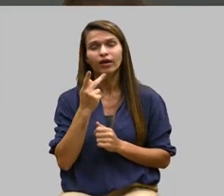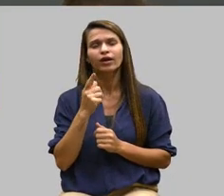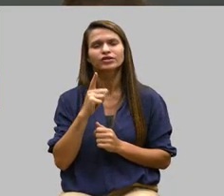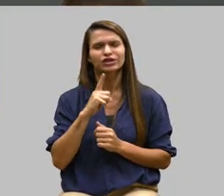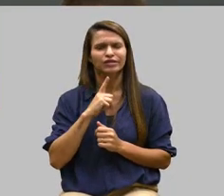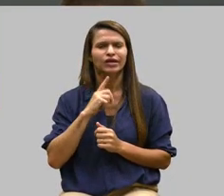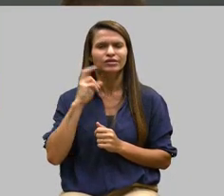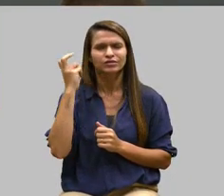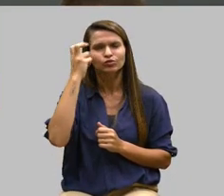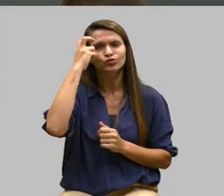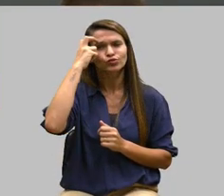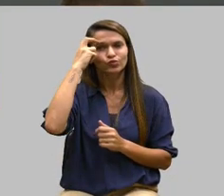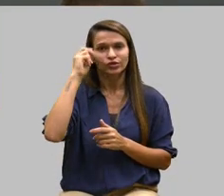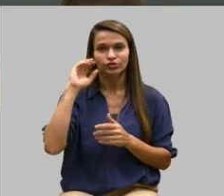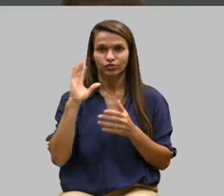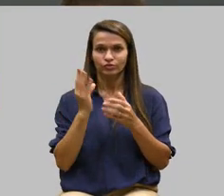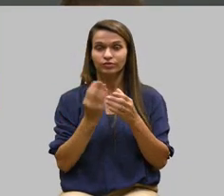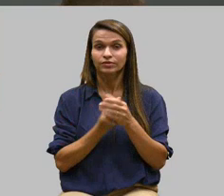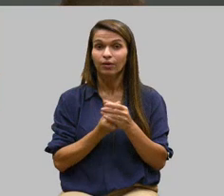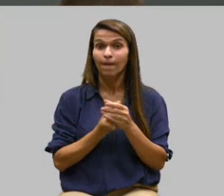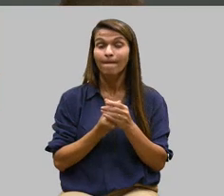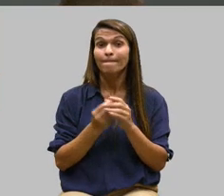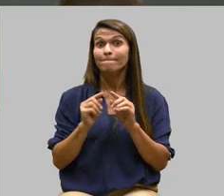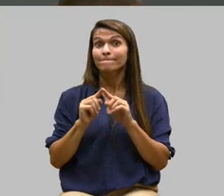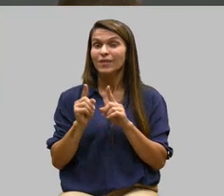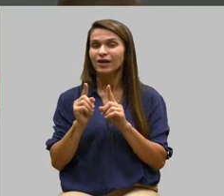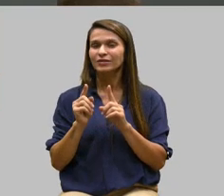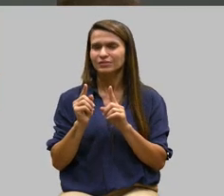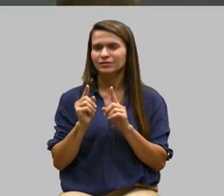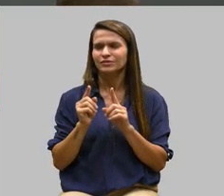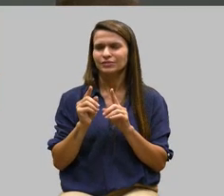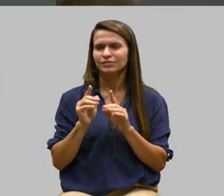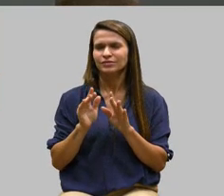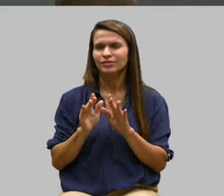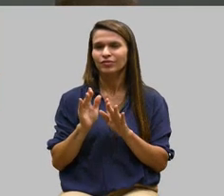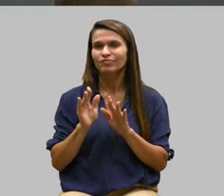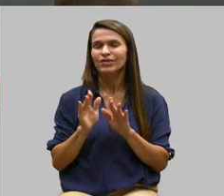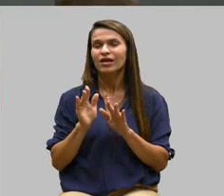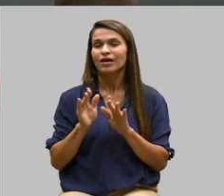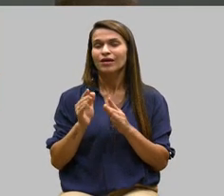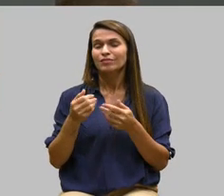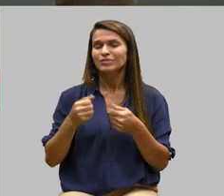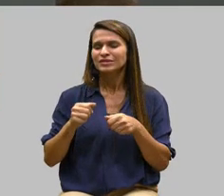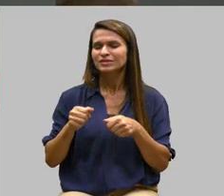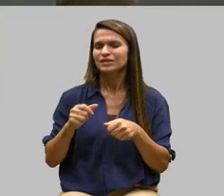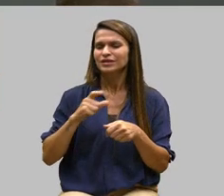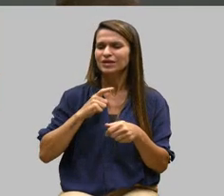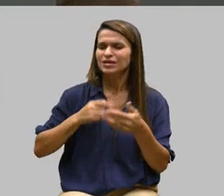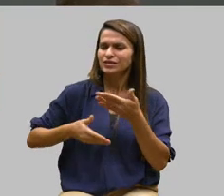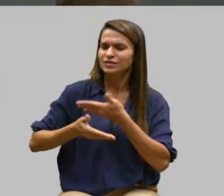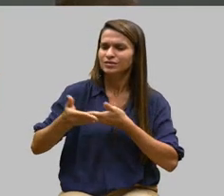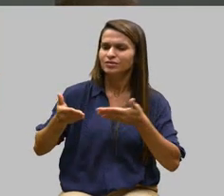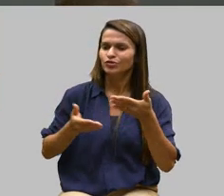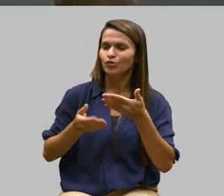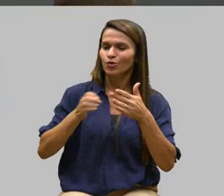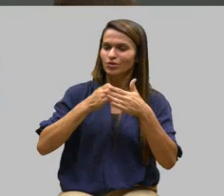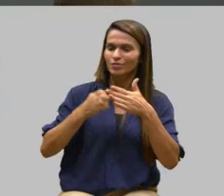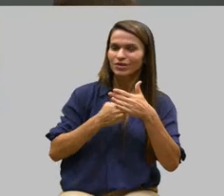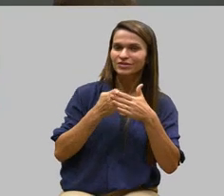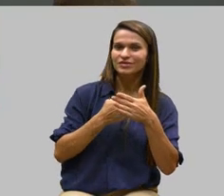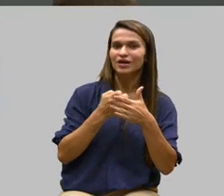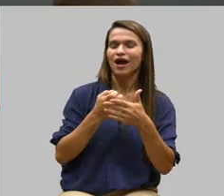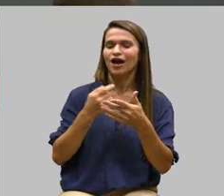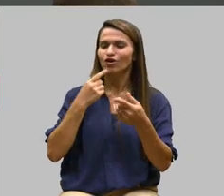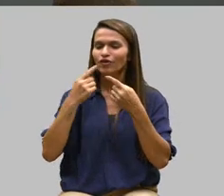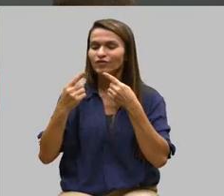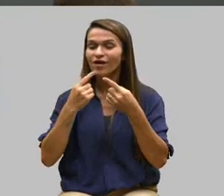cultura de inclusão mas é lá na ponta que às vezes está o problema então é importante que a gente traga os empresários converse